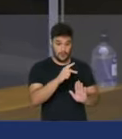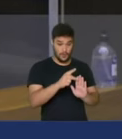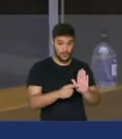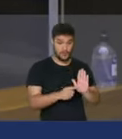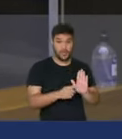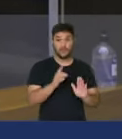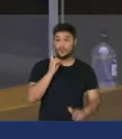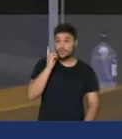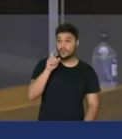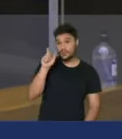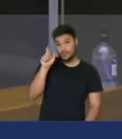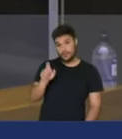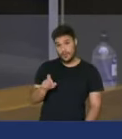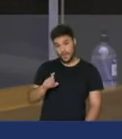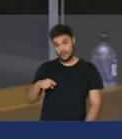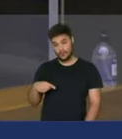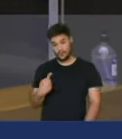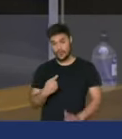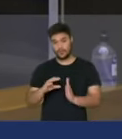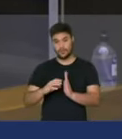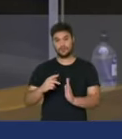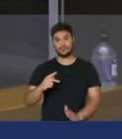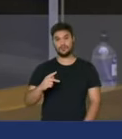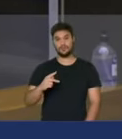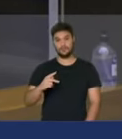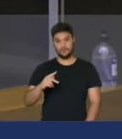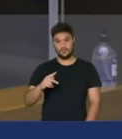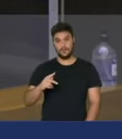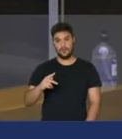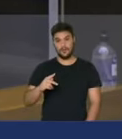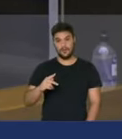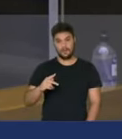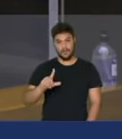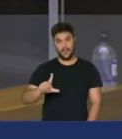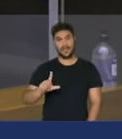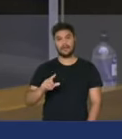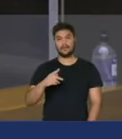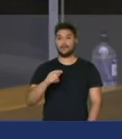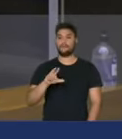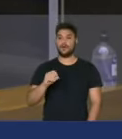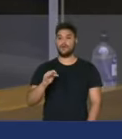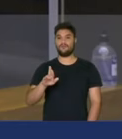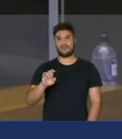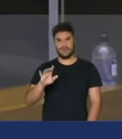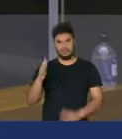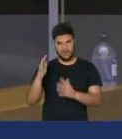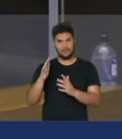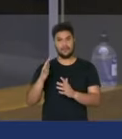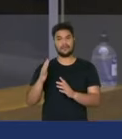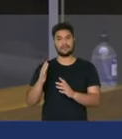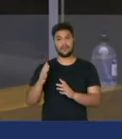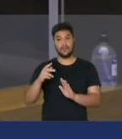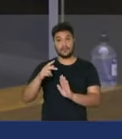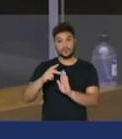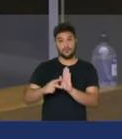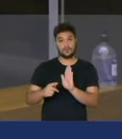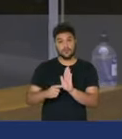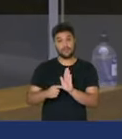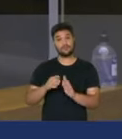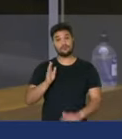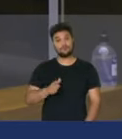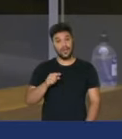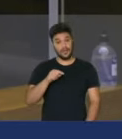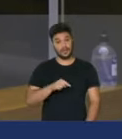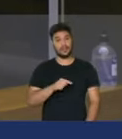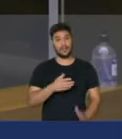um deputado do nosso partido Deputado Paulo Freire que inclusive quero parabenizá-lo por esse projeto e esse é um projeto que já estava aqui na